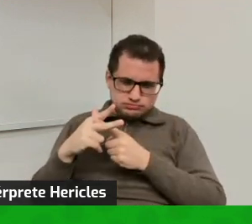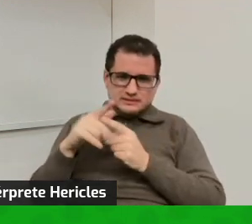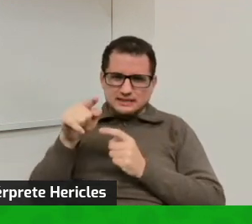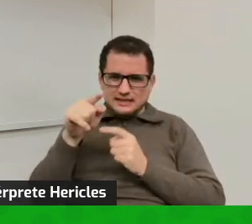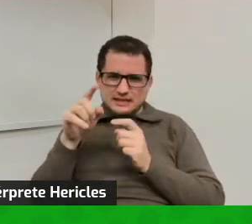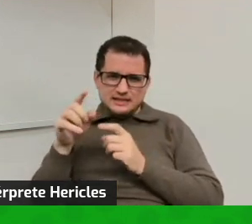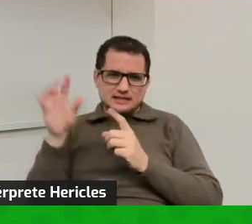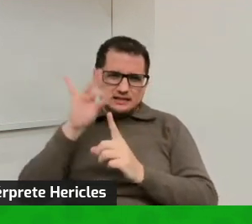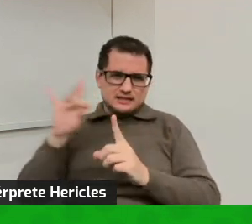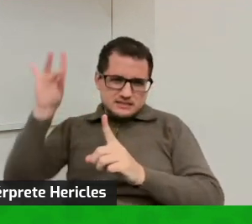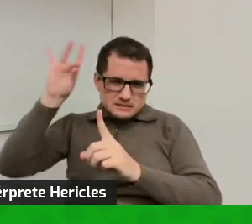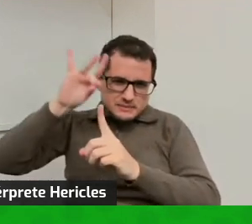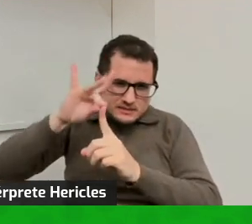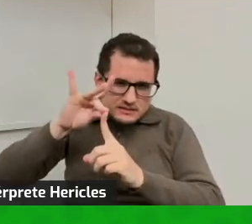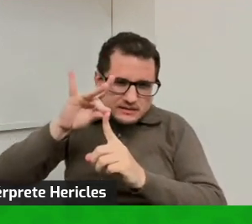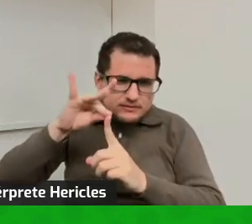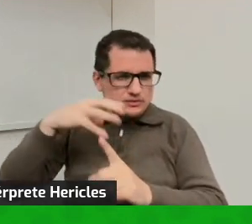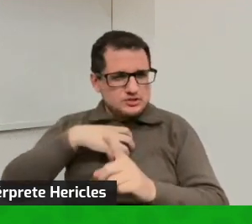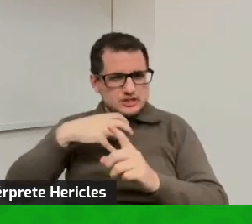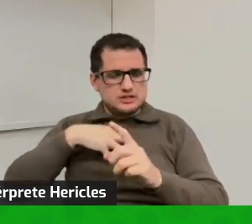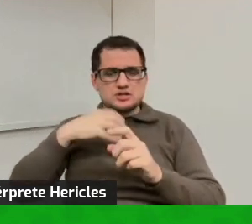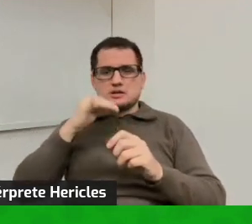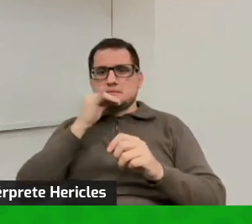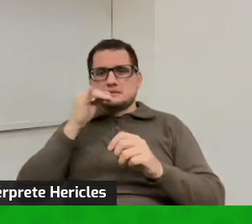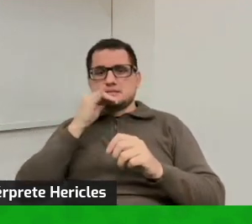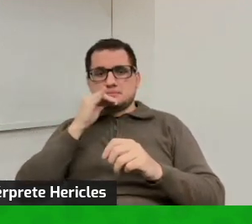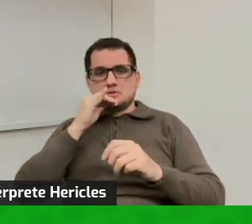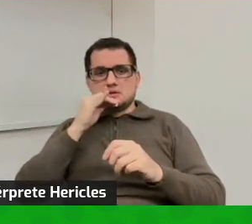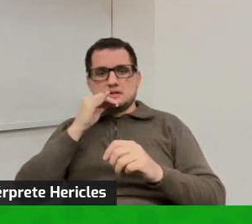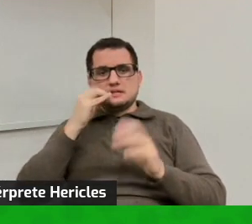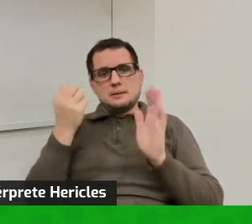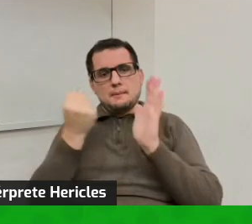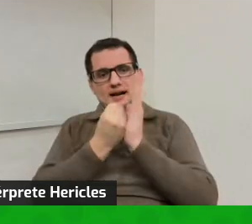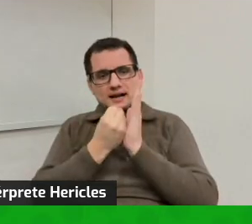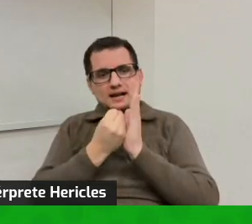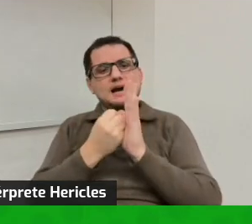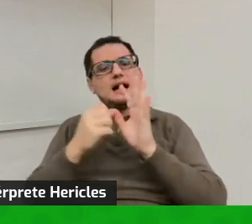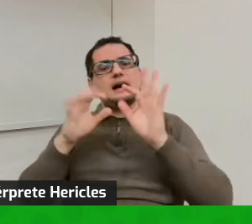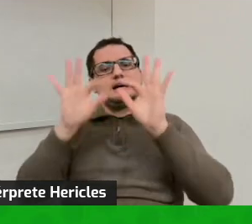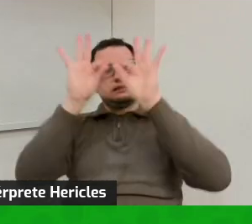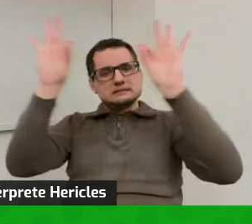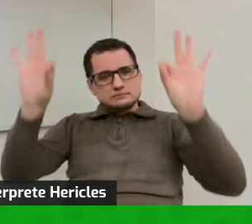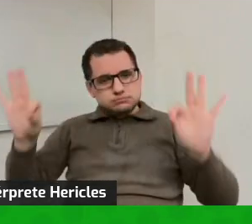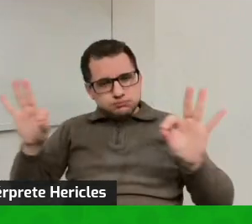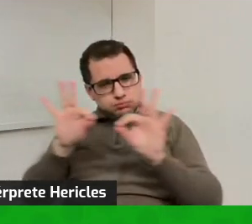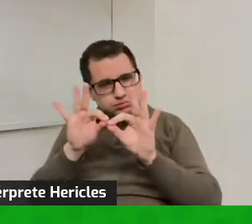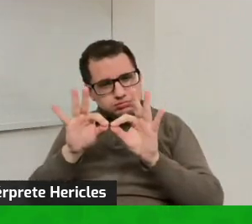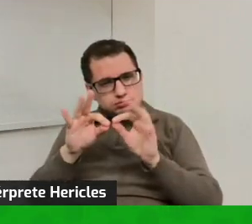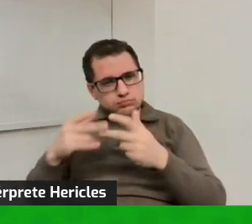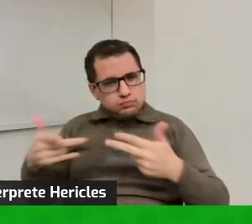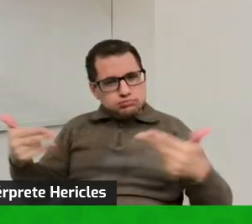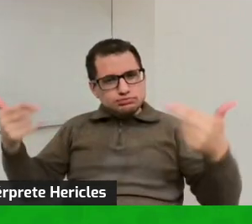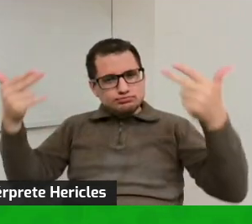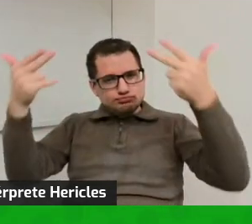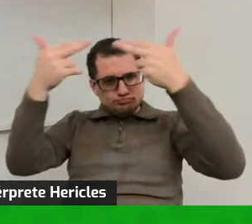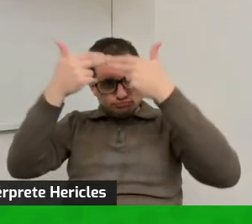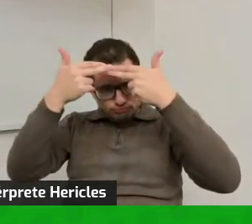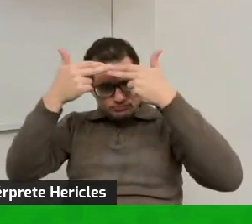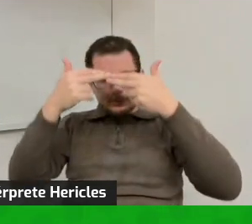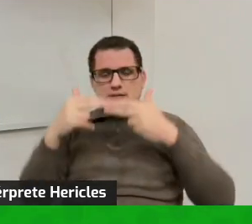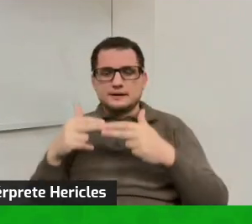que realça o campo, bloco de endereço, cria um bloco inteiro para o endereço na carta, algumas regras ali,